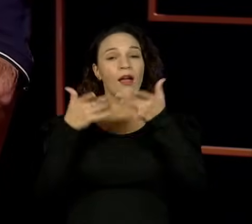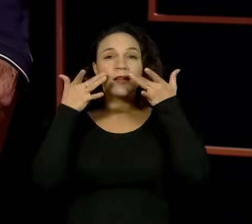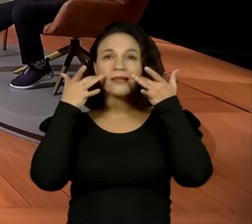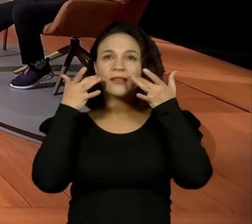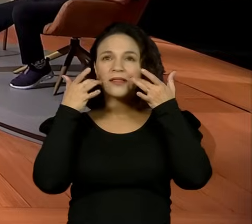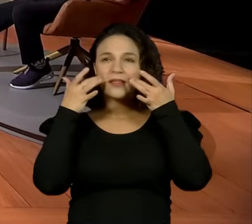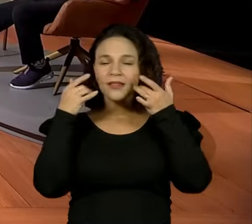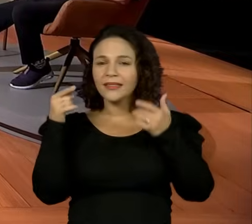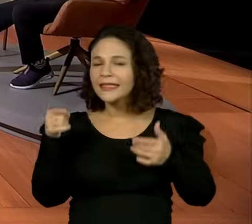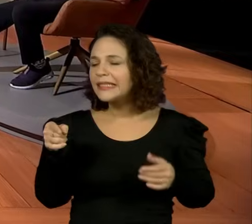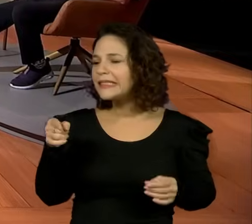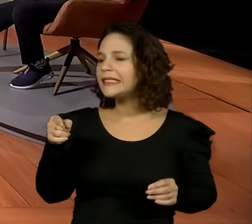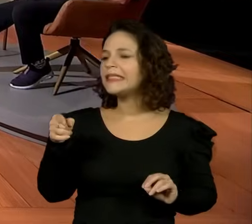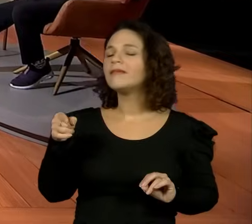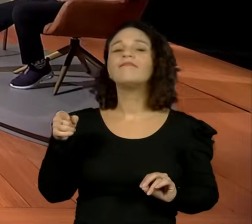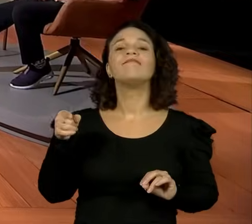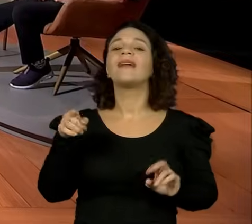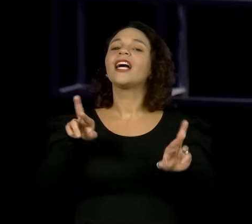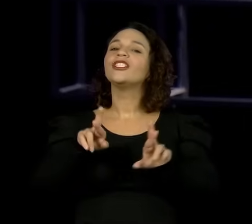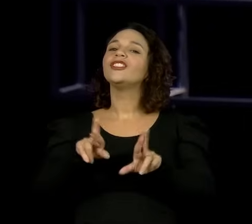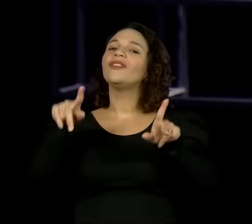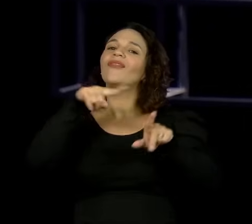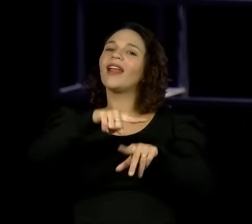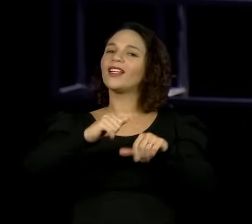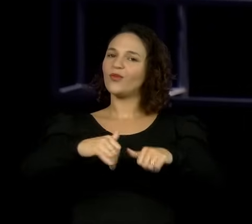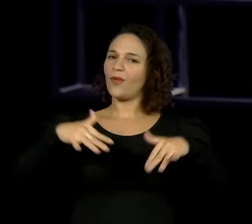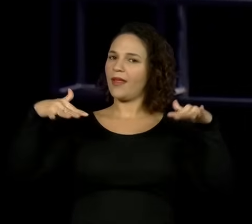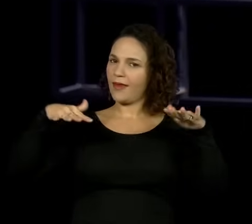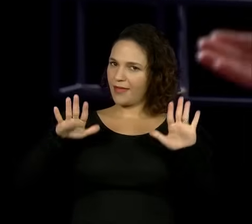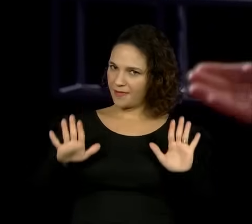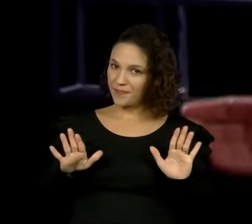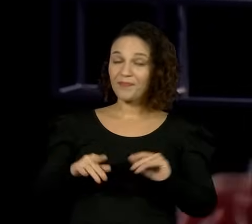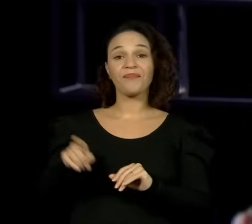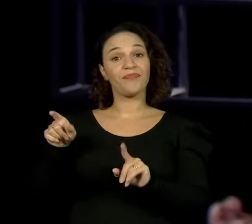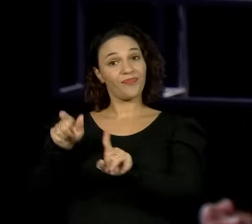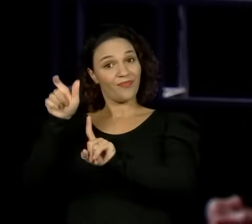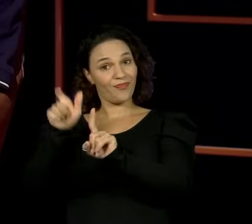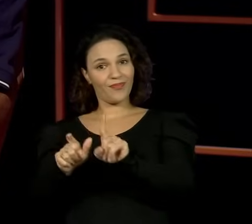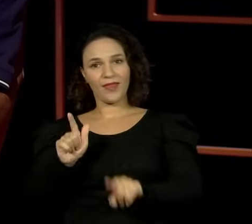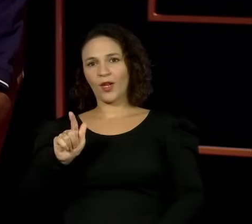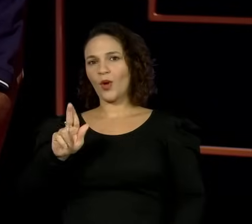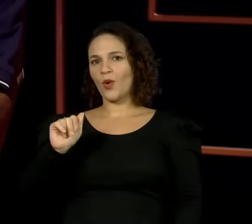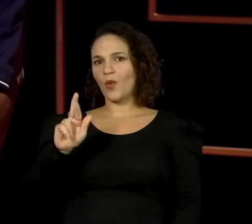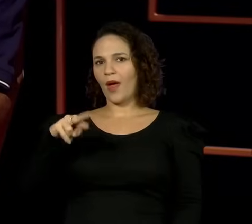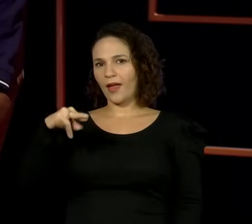que não era para fazer o que o Arena fazia. E aí o Guarnieri, o